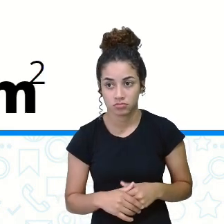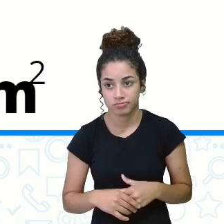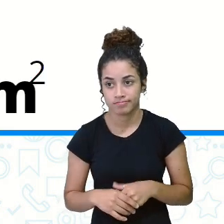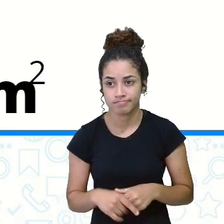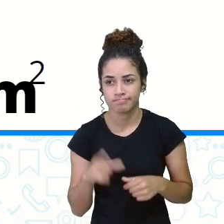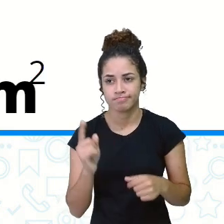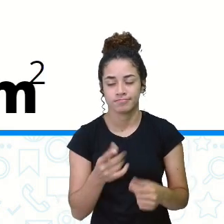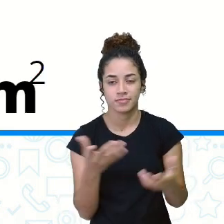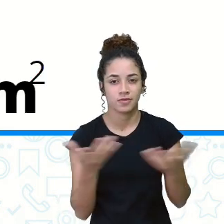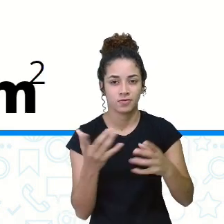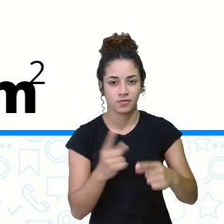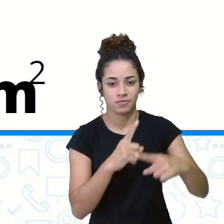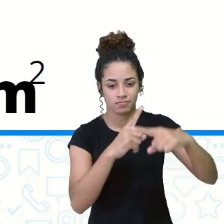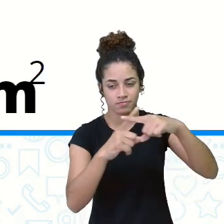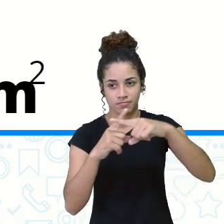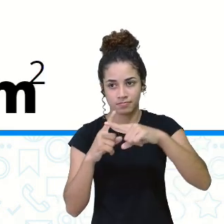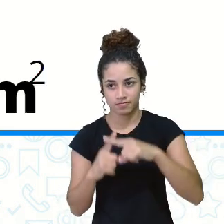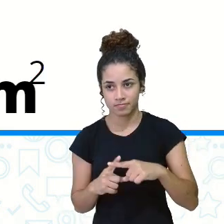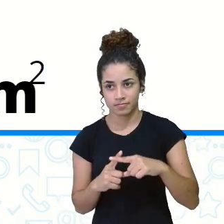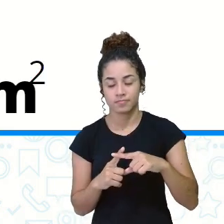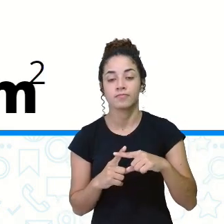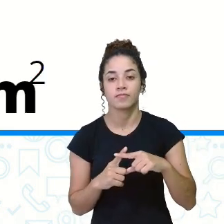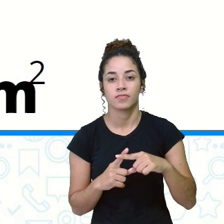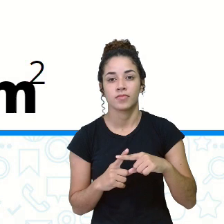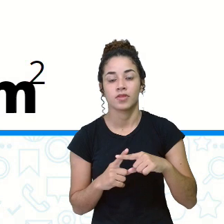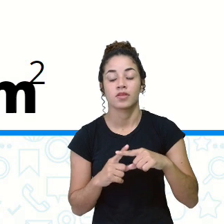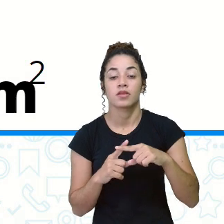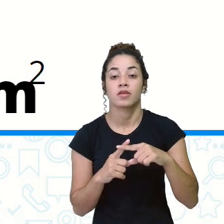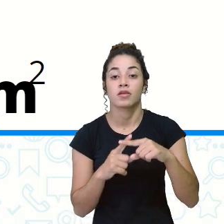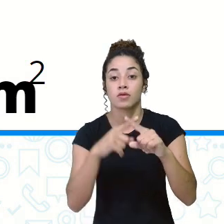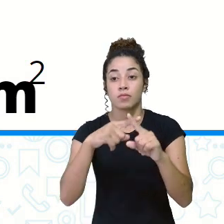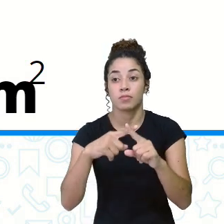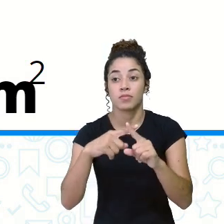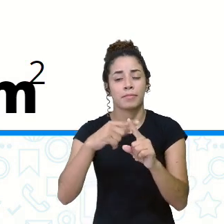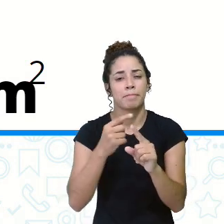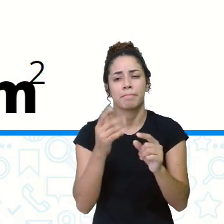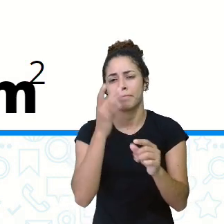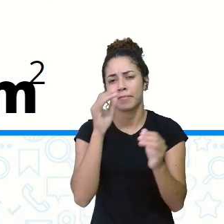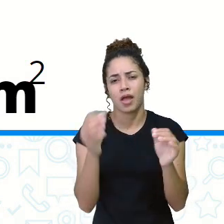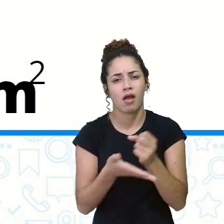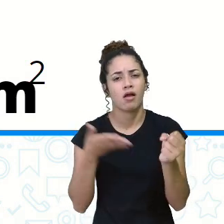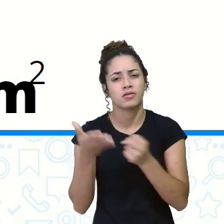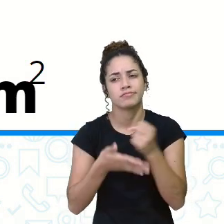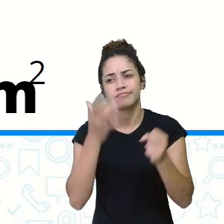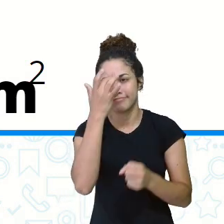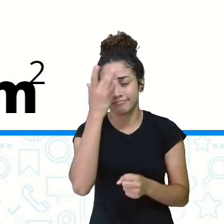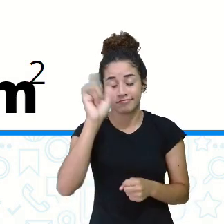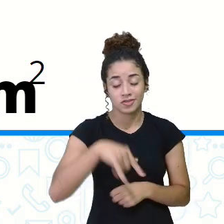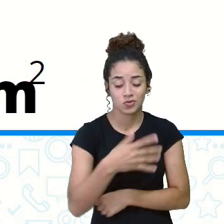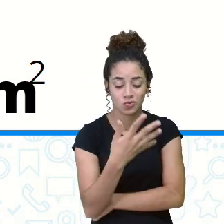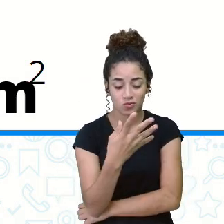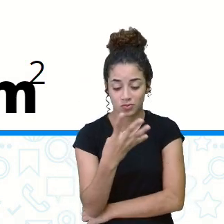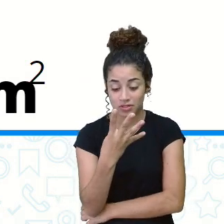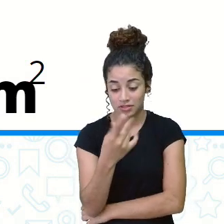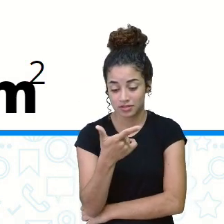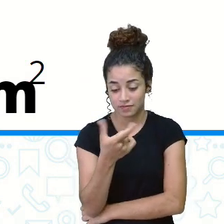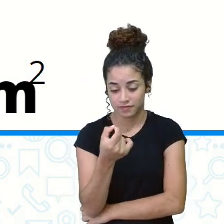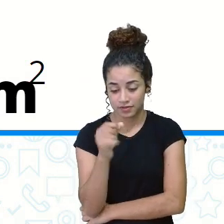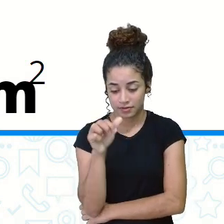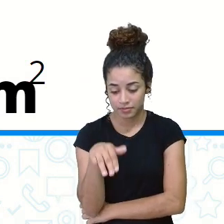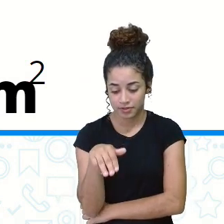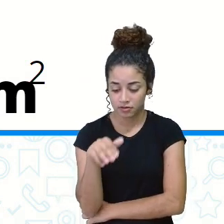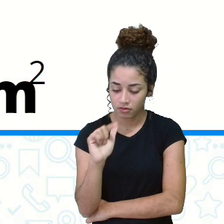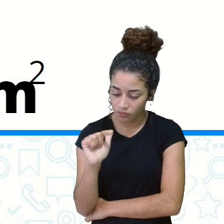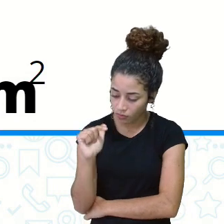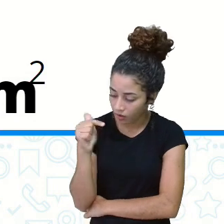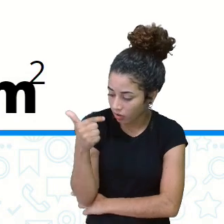adição básica, eu encontro 420 metros quadrados. Por que isso, professora? Porque cada